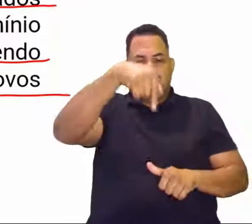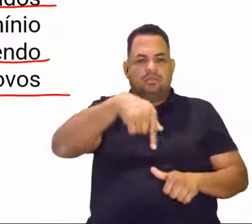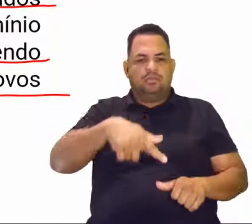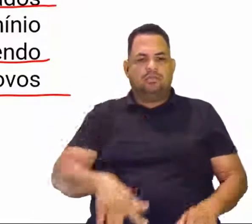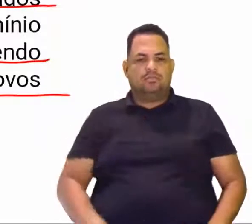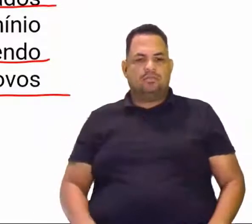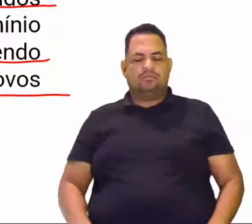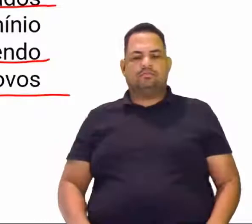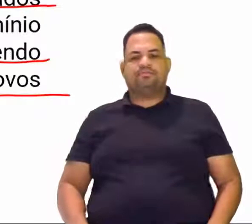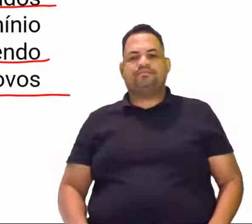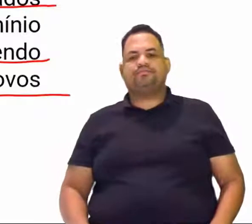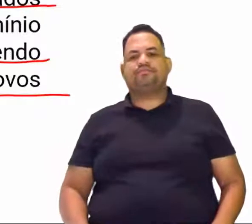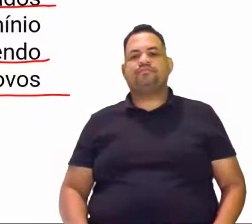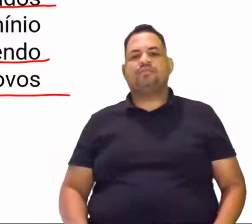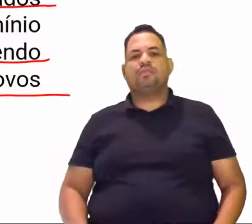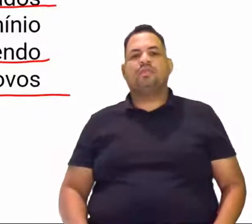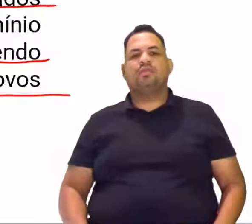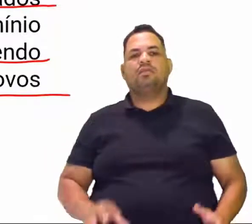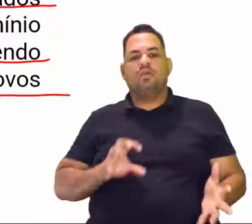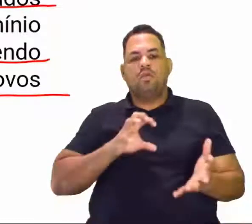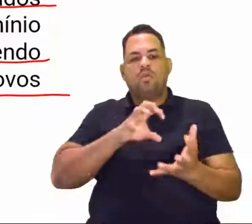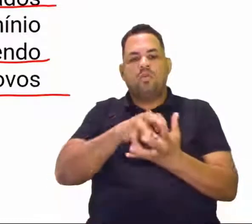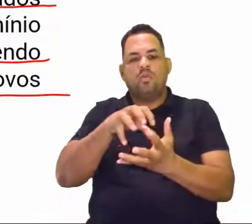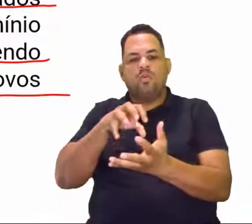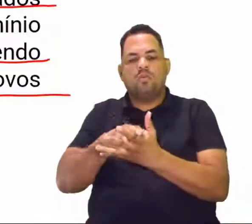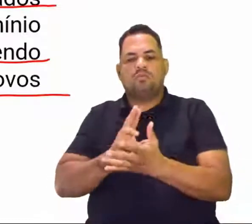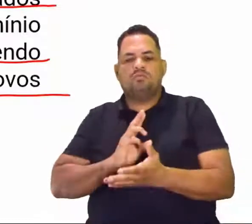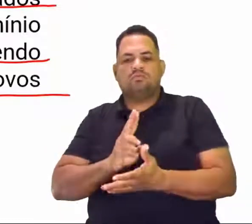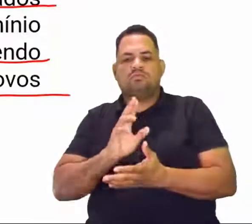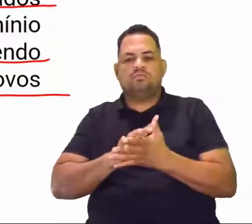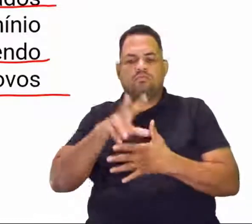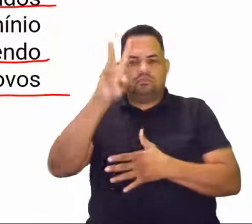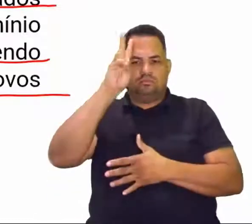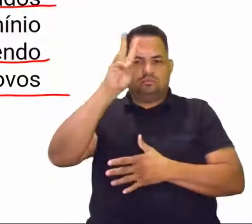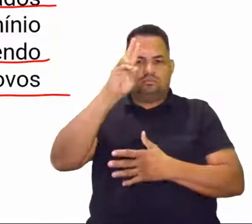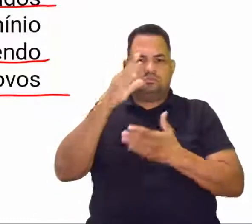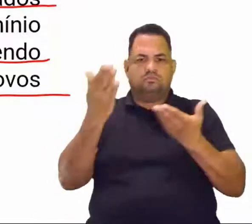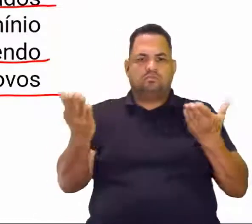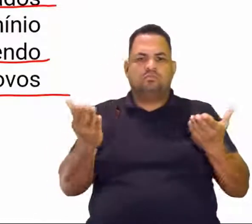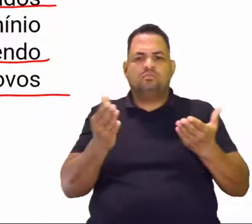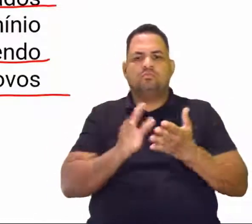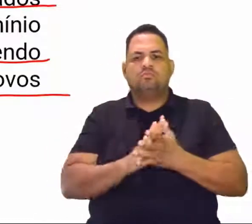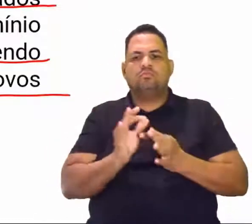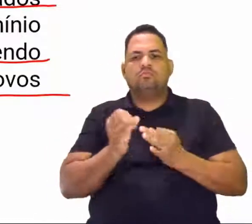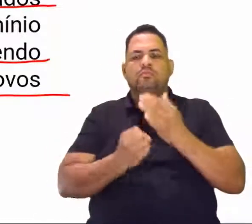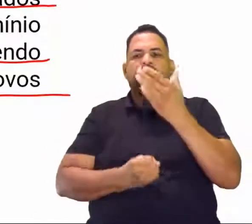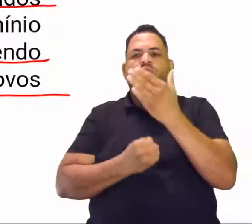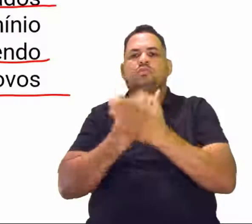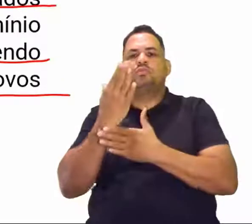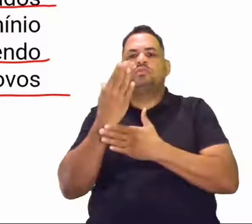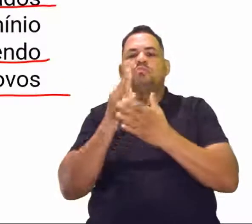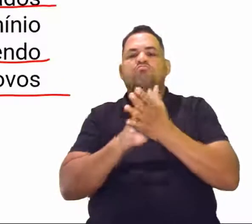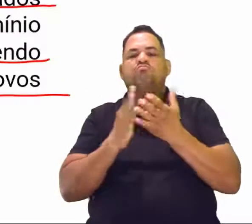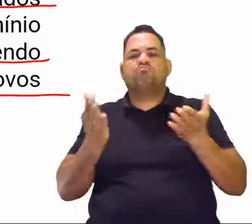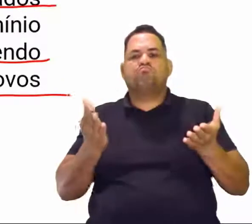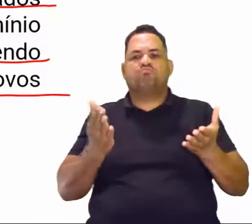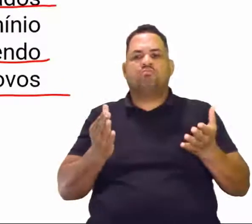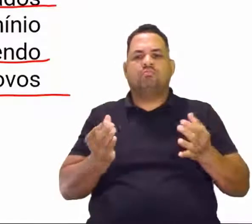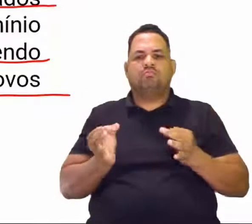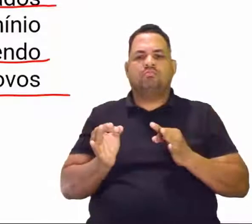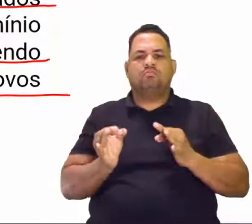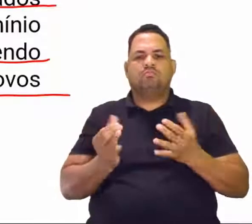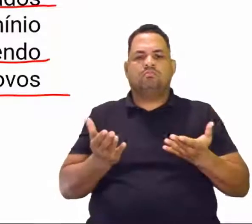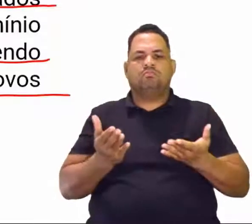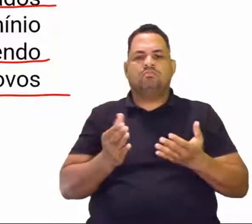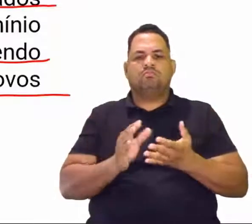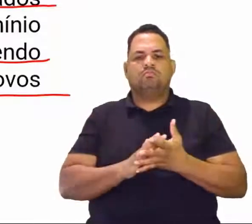então o colonialismo é isso é esse processo histórico que se foi fruto dessa grande